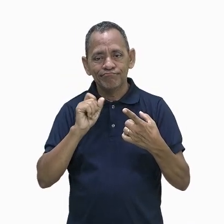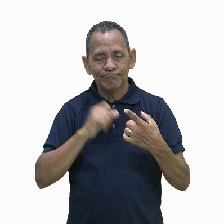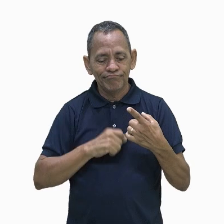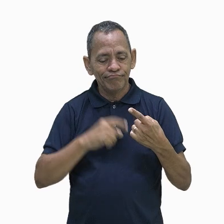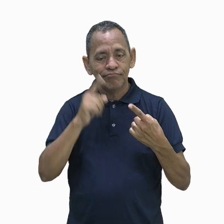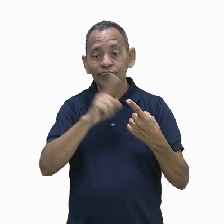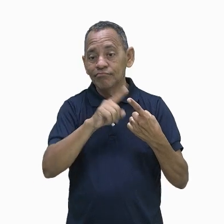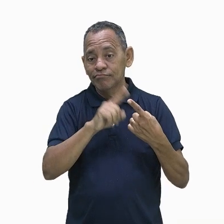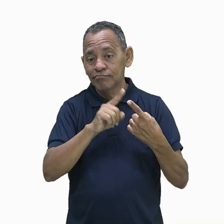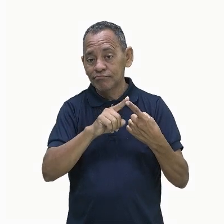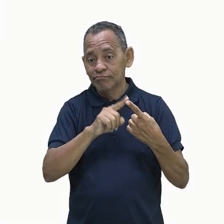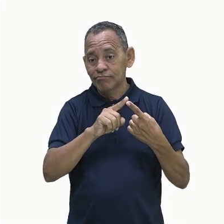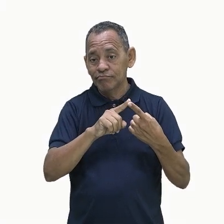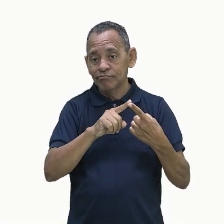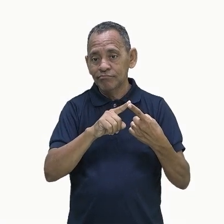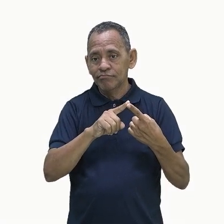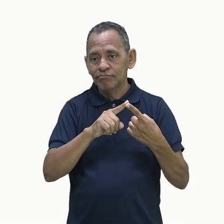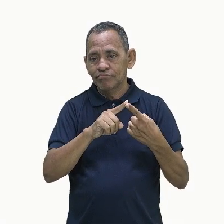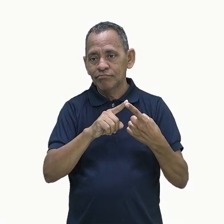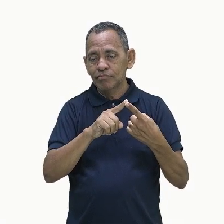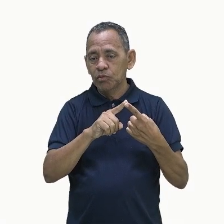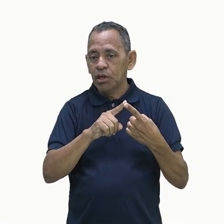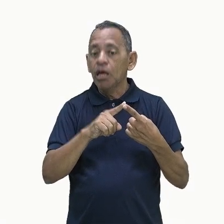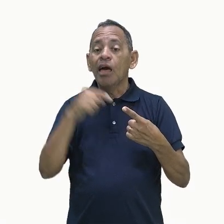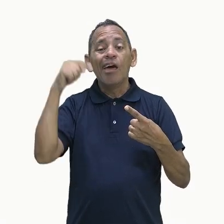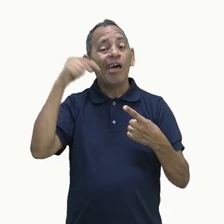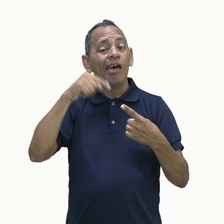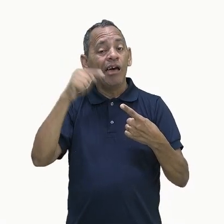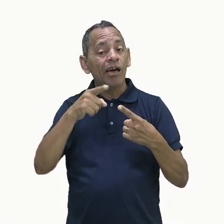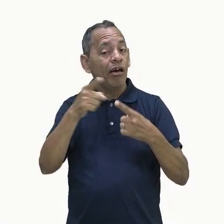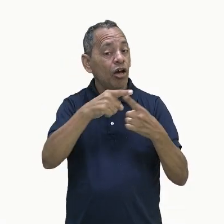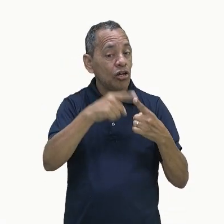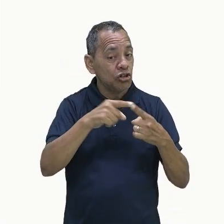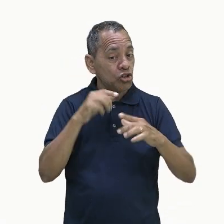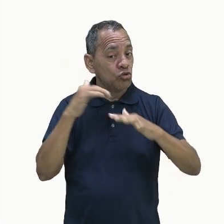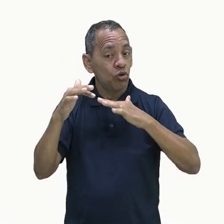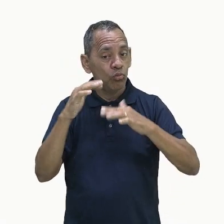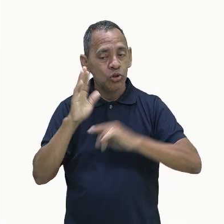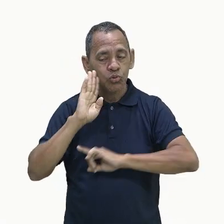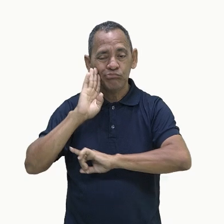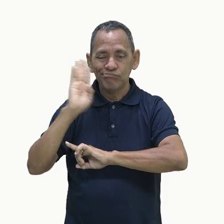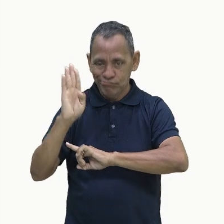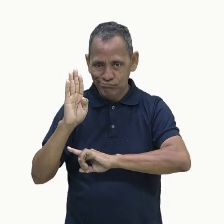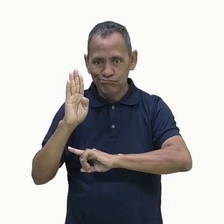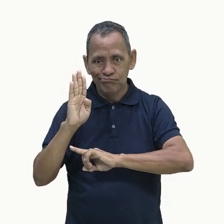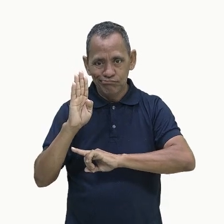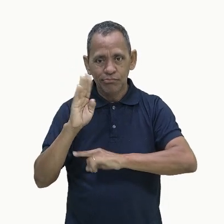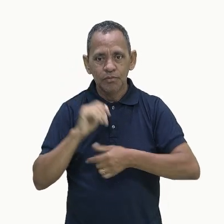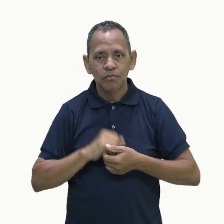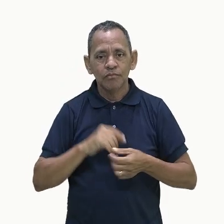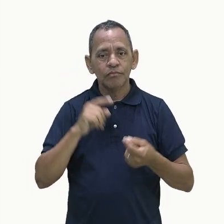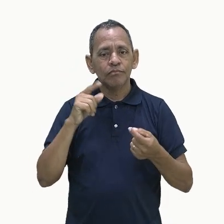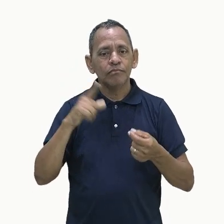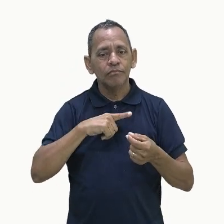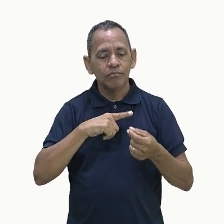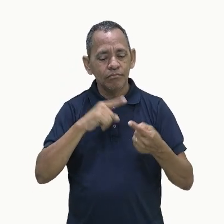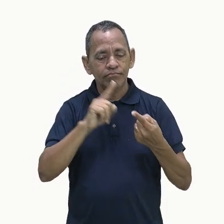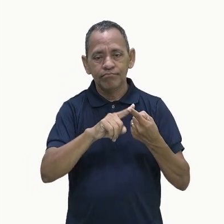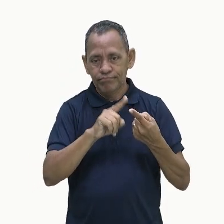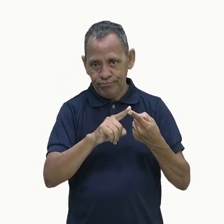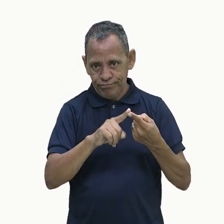primeiro. Aliás, esses tipos de movimento são os principais, como temos aqui o primeiro, ó.